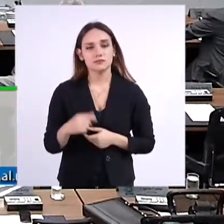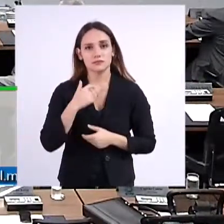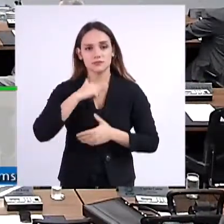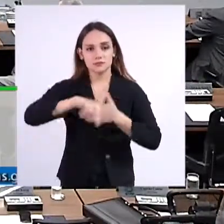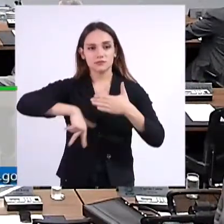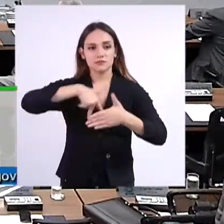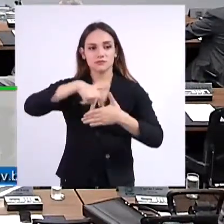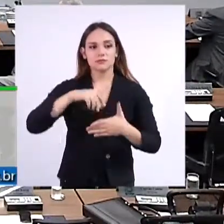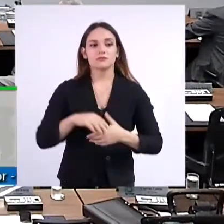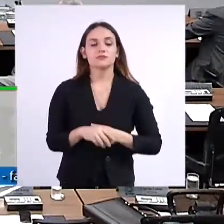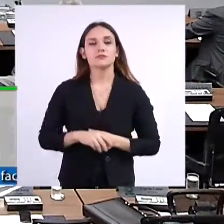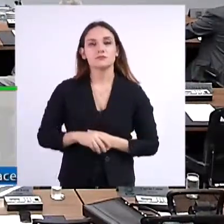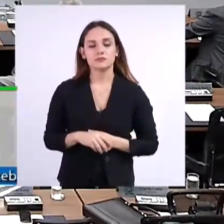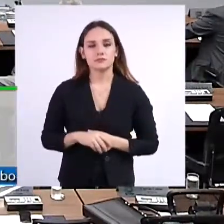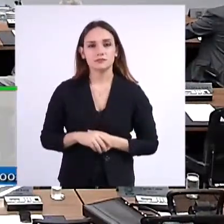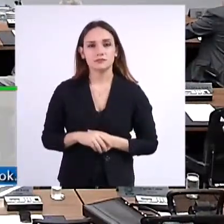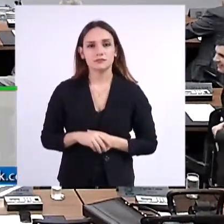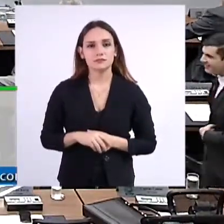tribuna